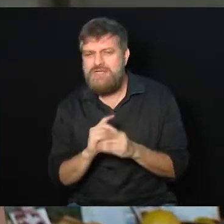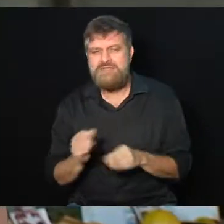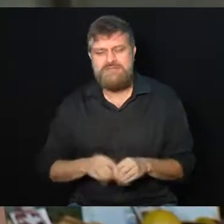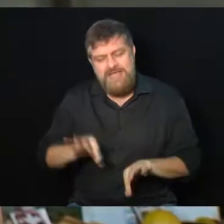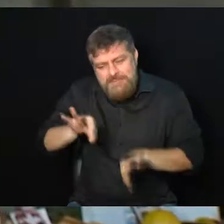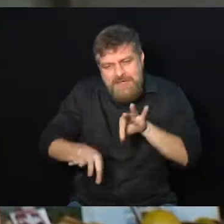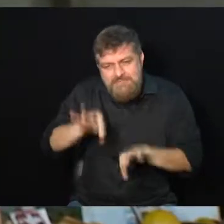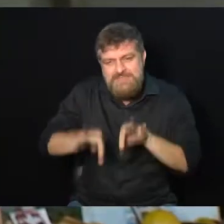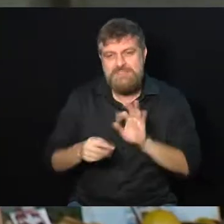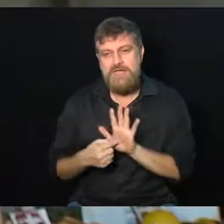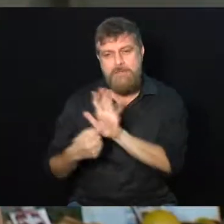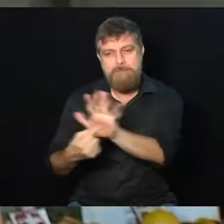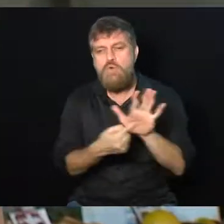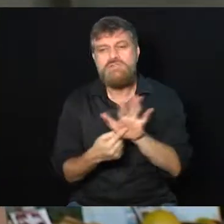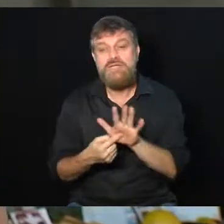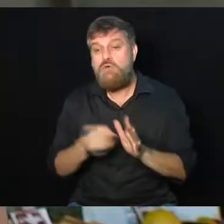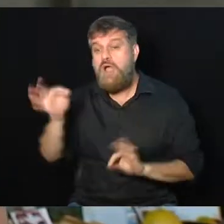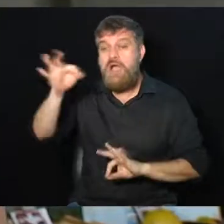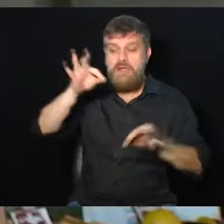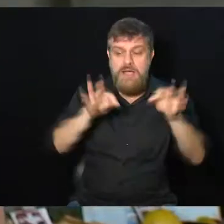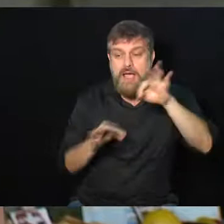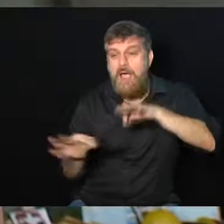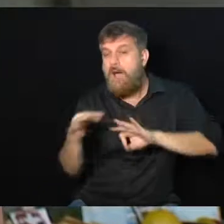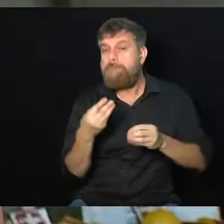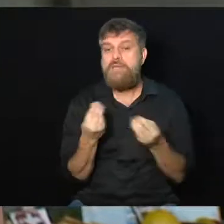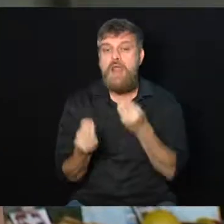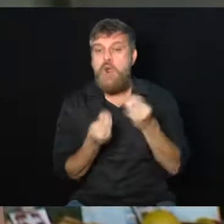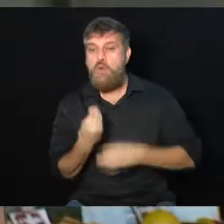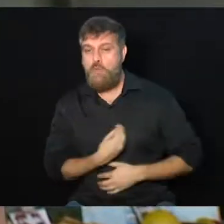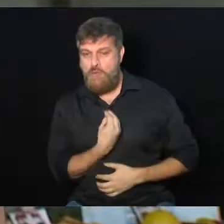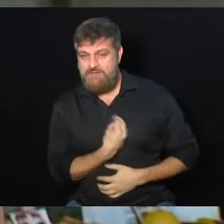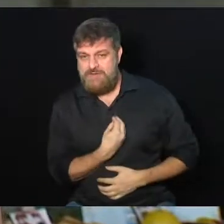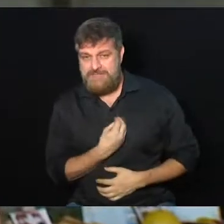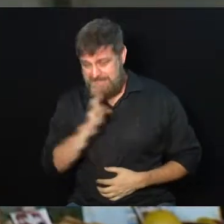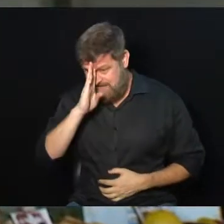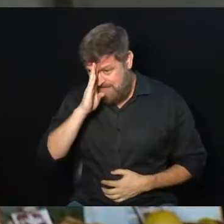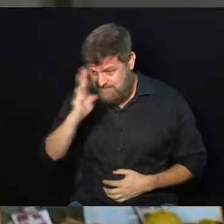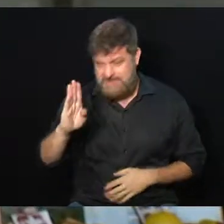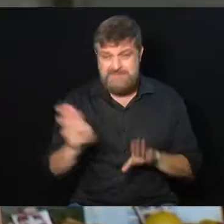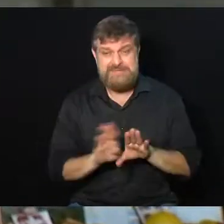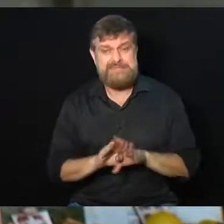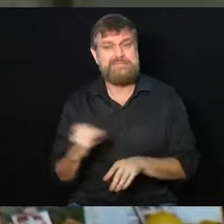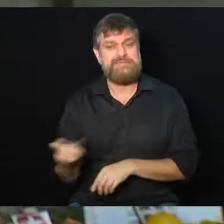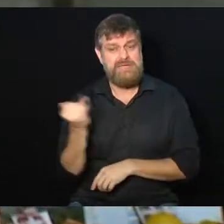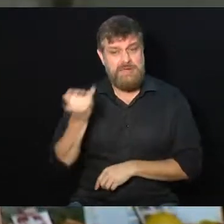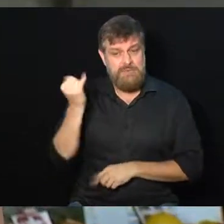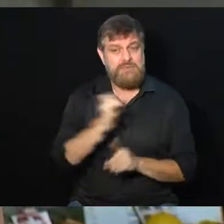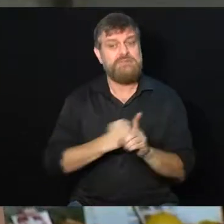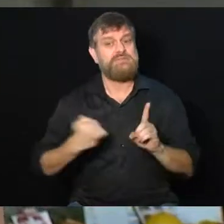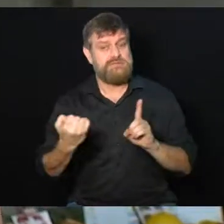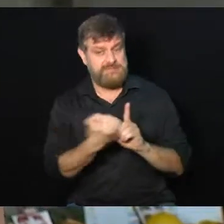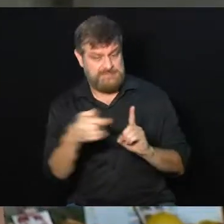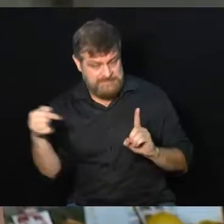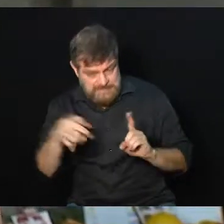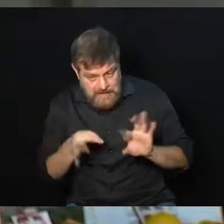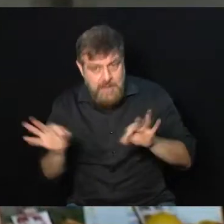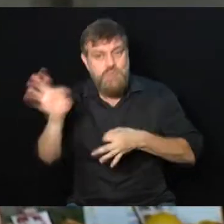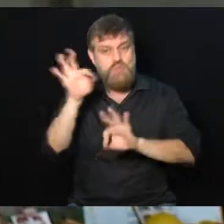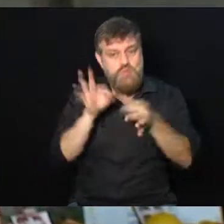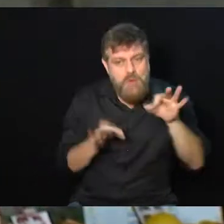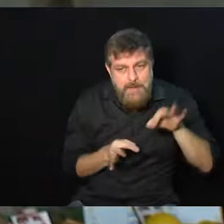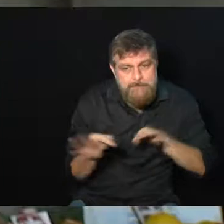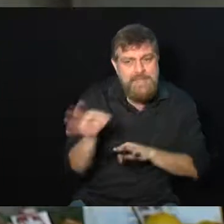lúdicas, mostramos as abelhas, como elas se organizam e principalmente a importância delas para a sociedade. Dessa forma a gente